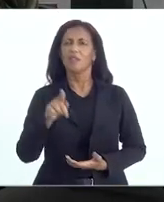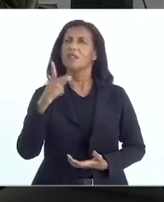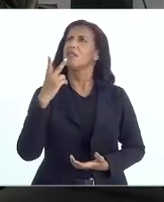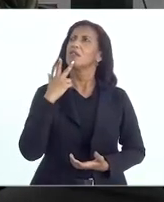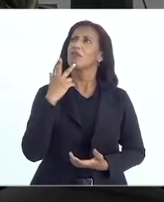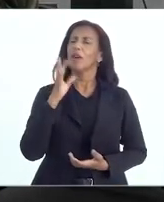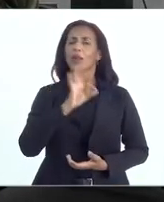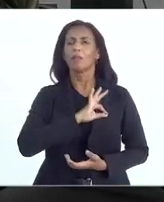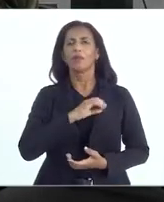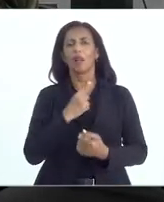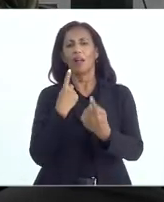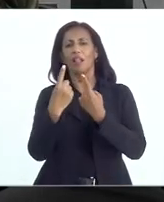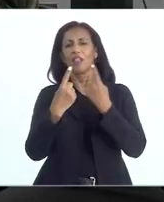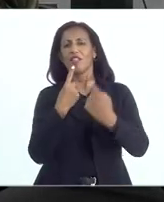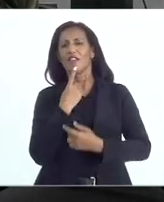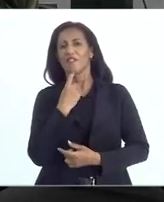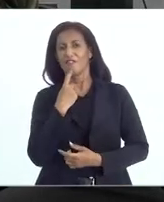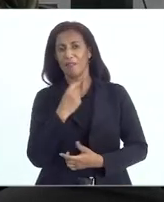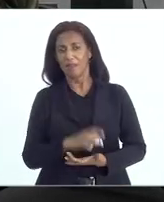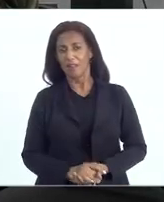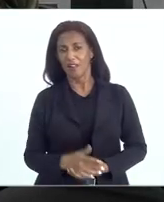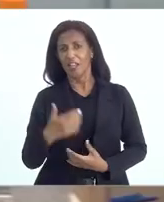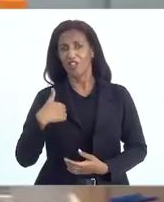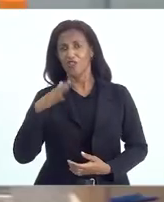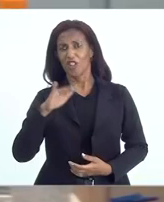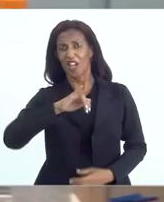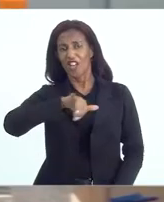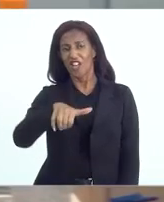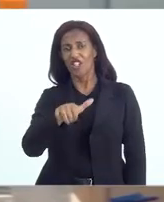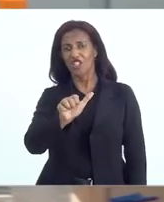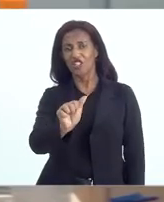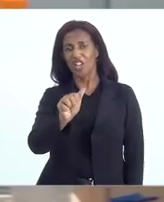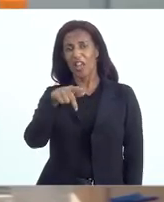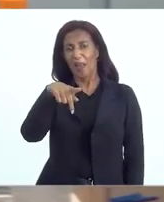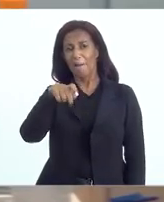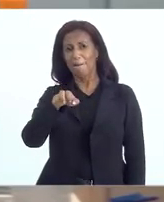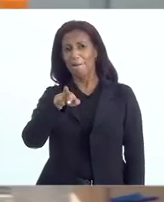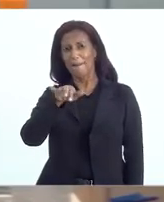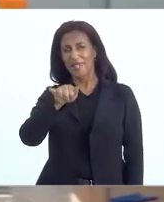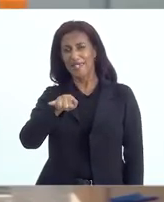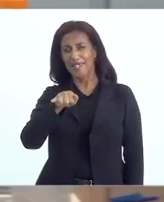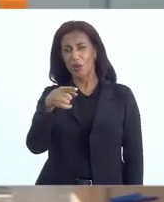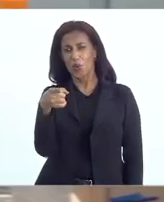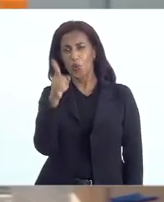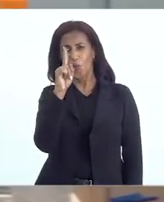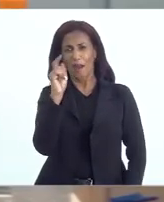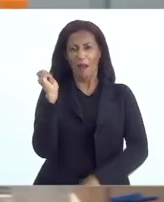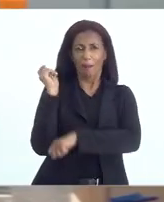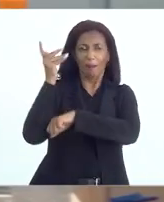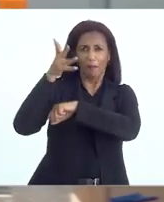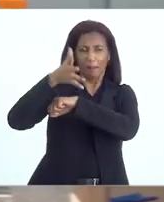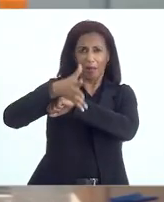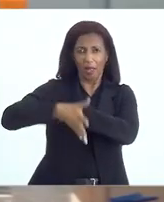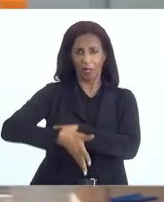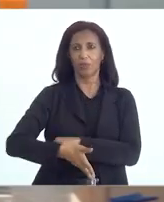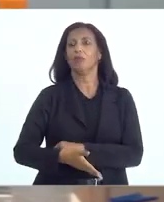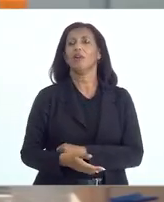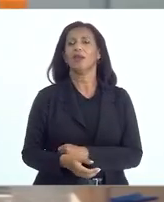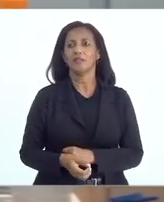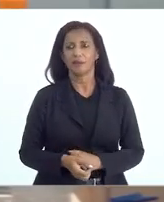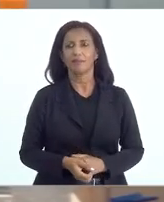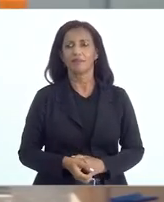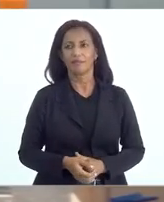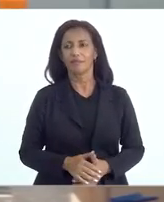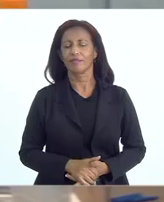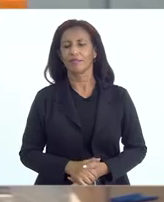minha vermelha mas eu dou testemunho centro de Japeri uma hora da manhã na agenda né para juntar essa fala cidade Japeri já que o Marcelo